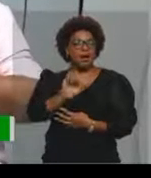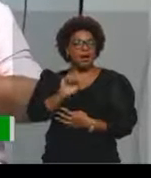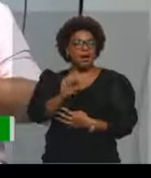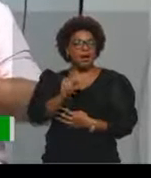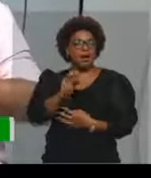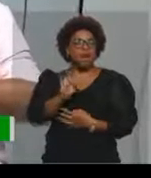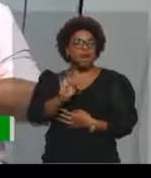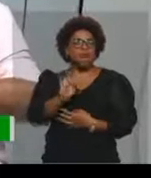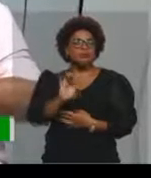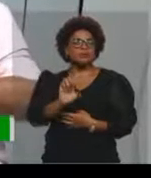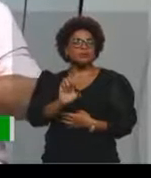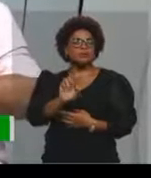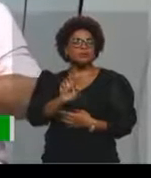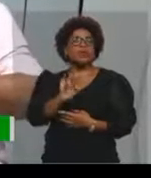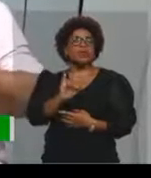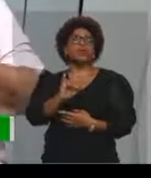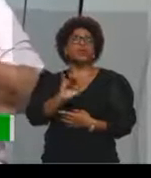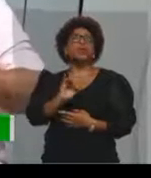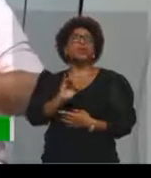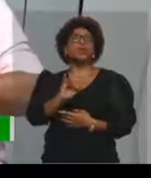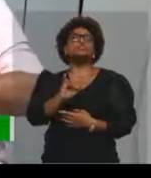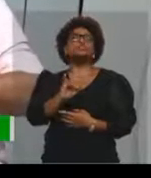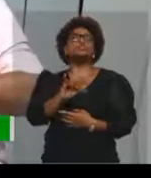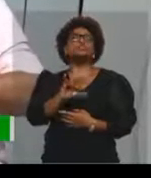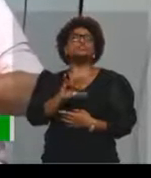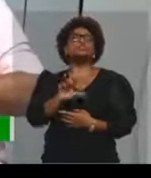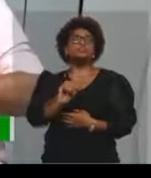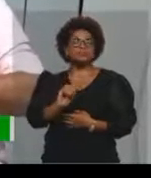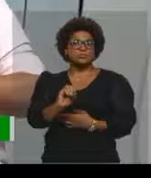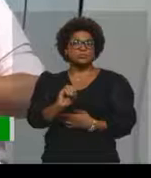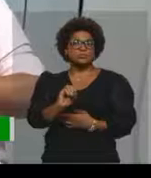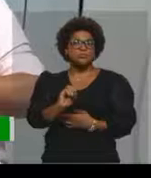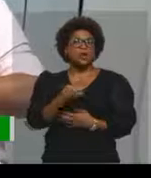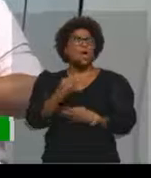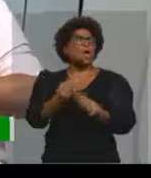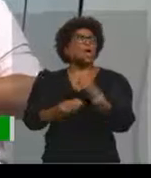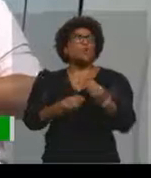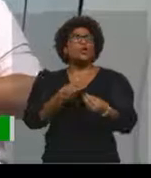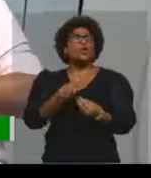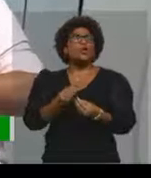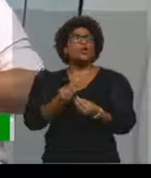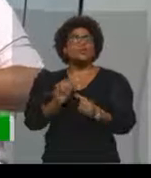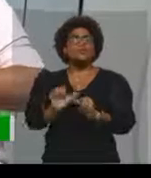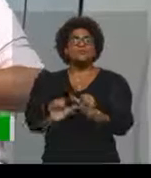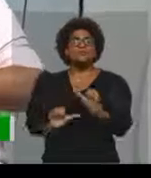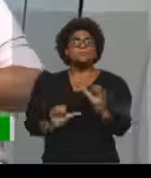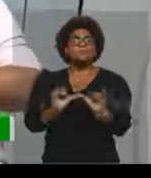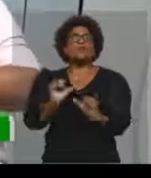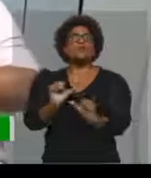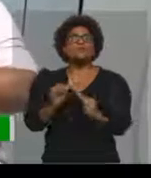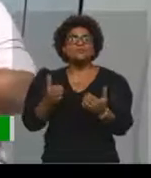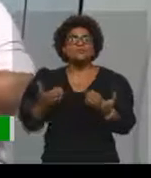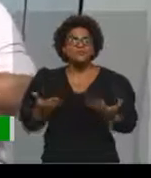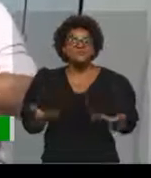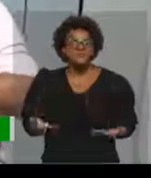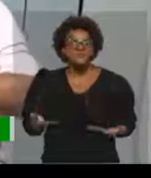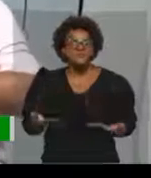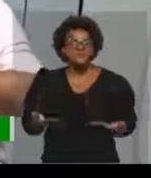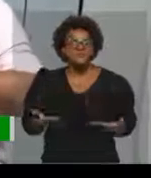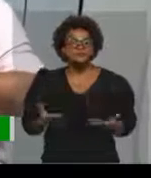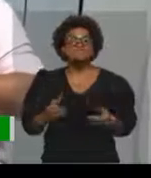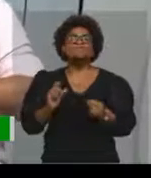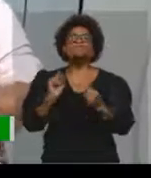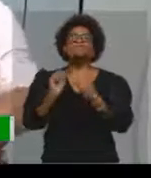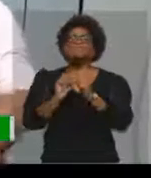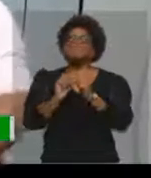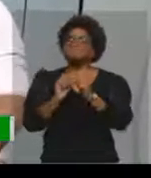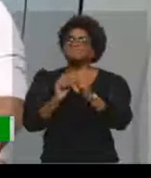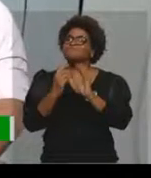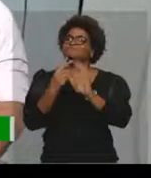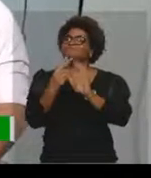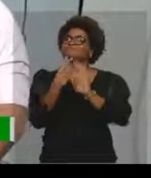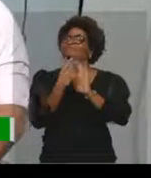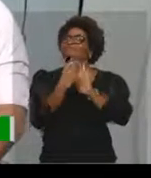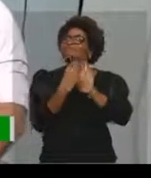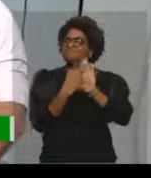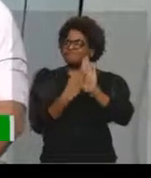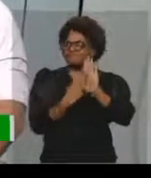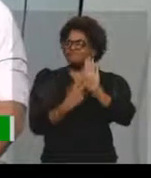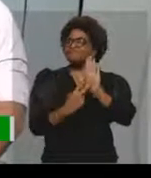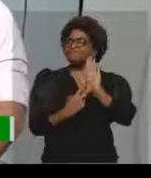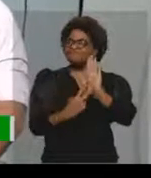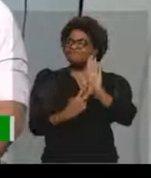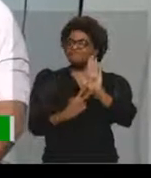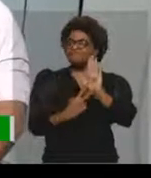desconstruirmos estereótipos, por exemplo, é justamente por meio da leitura. A leitura, então, ela vai